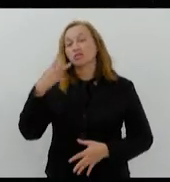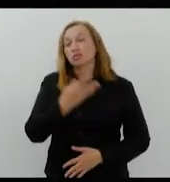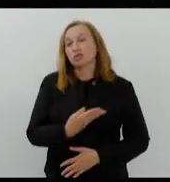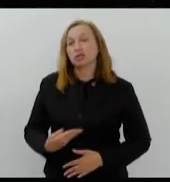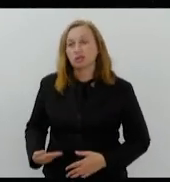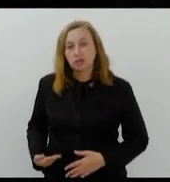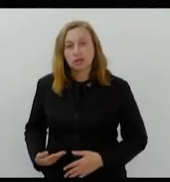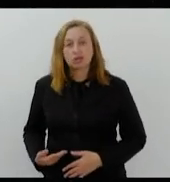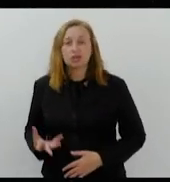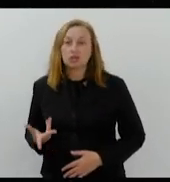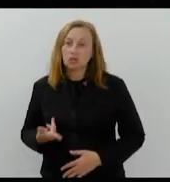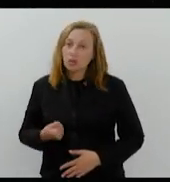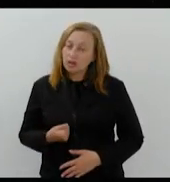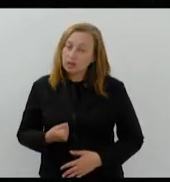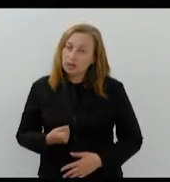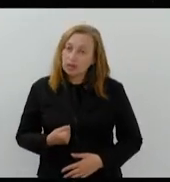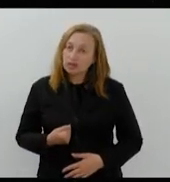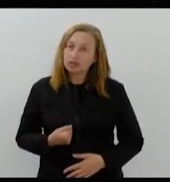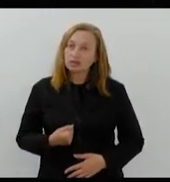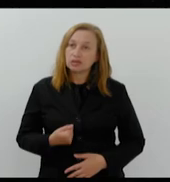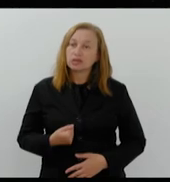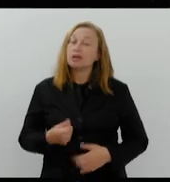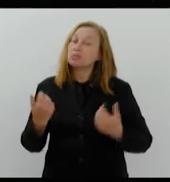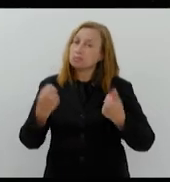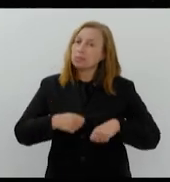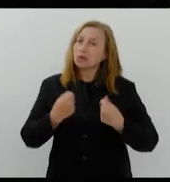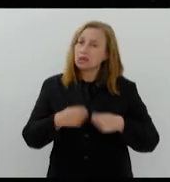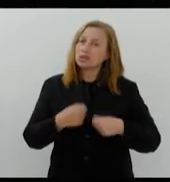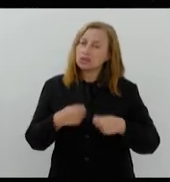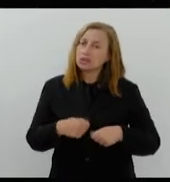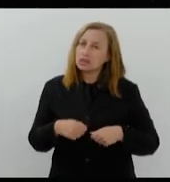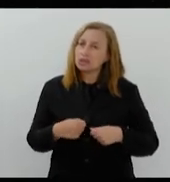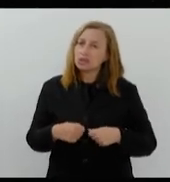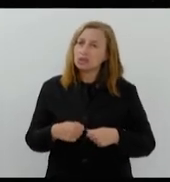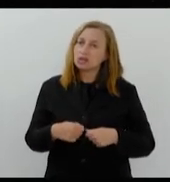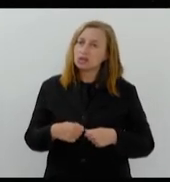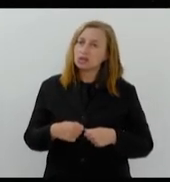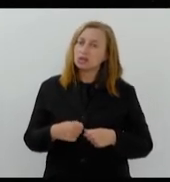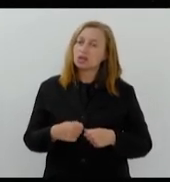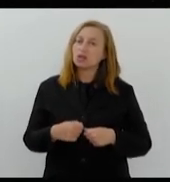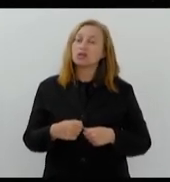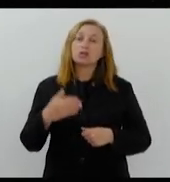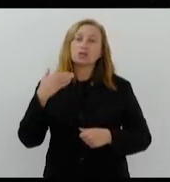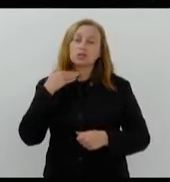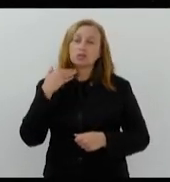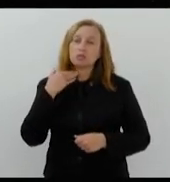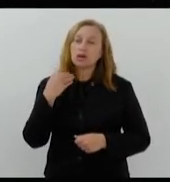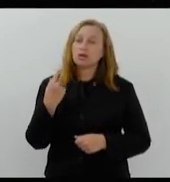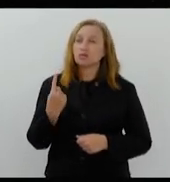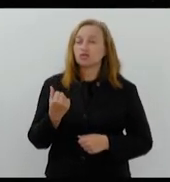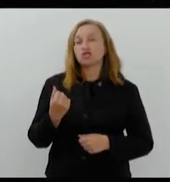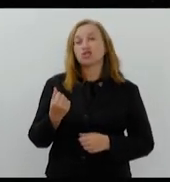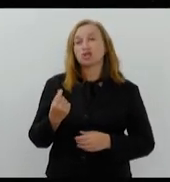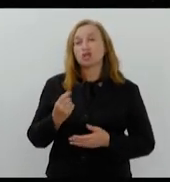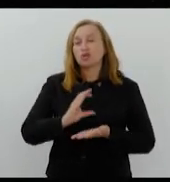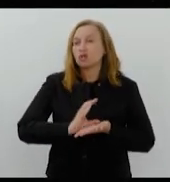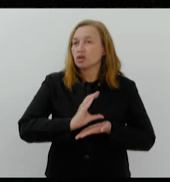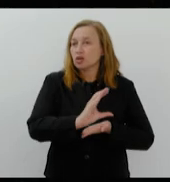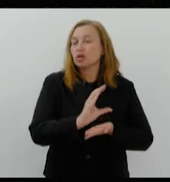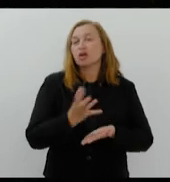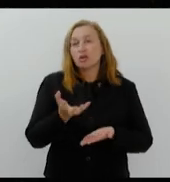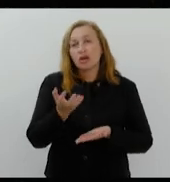públicas eficientes e eficazes, precisa recurso no Tesouro. Eu quero que faça mais